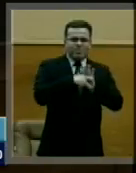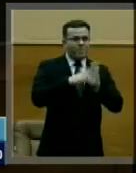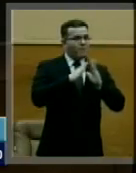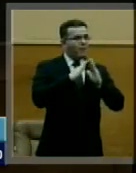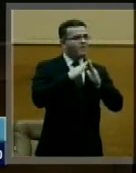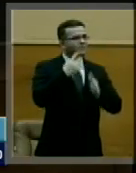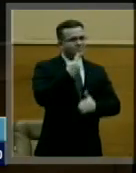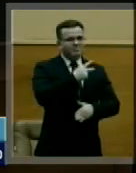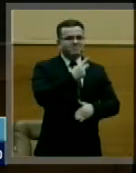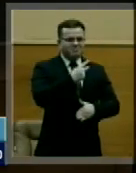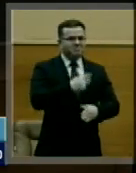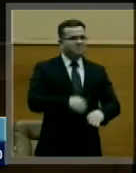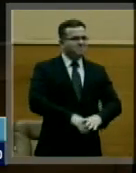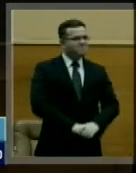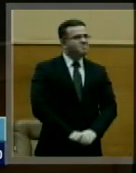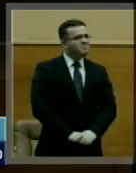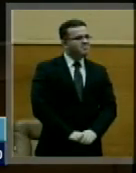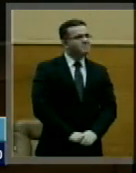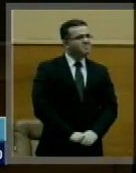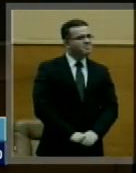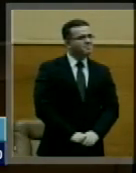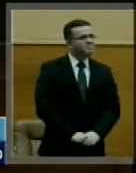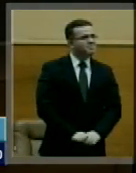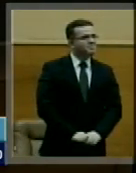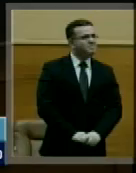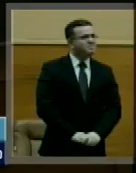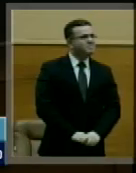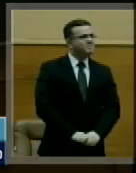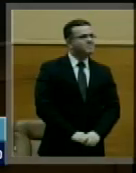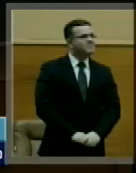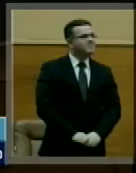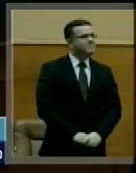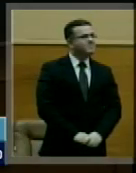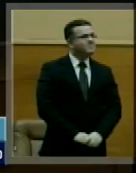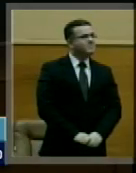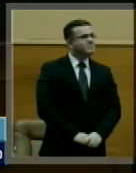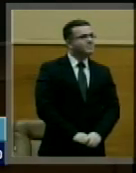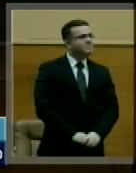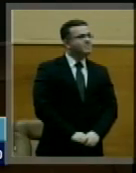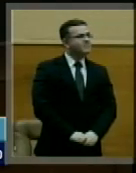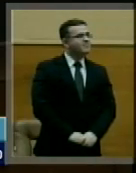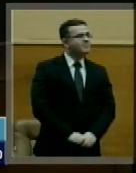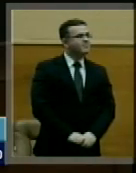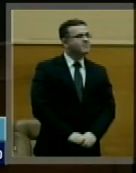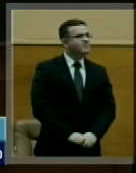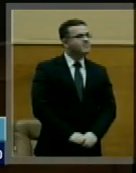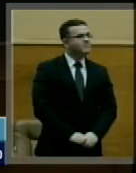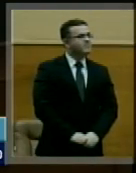Música.